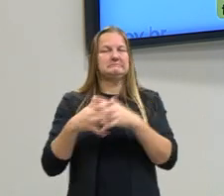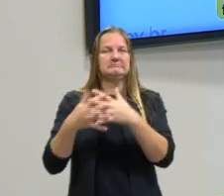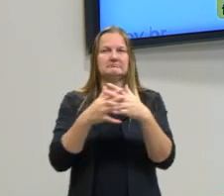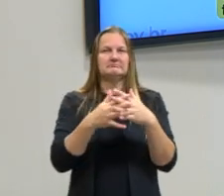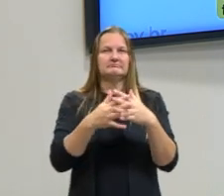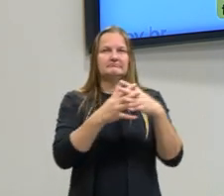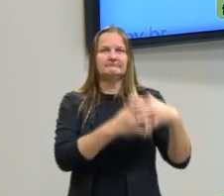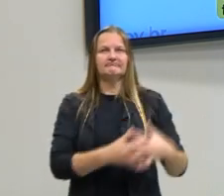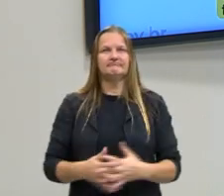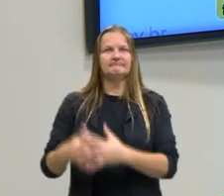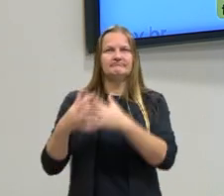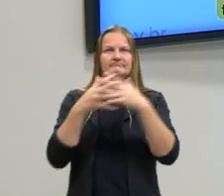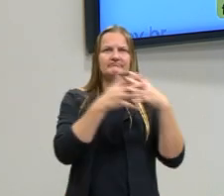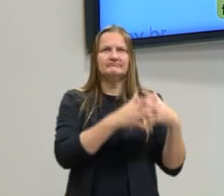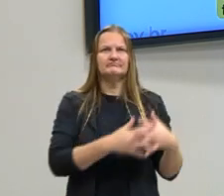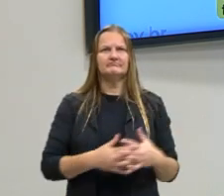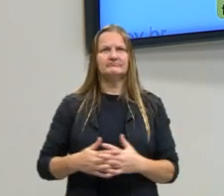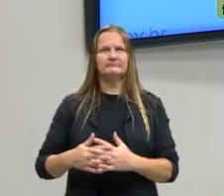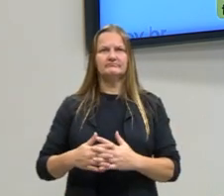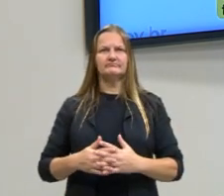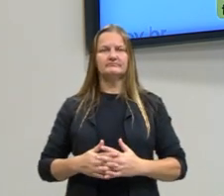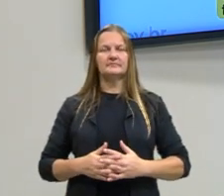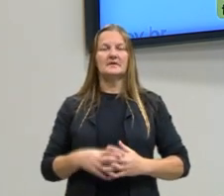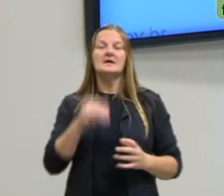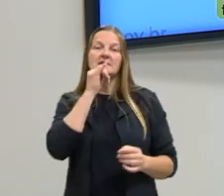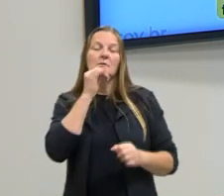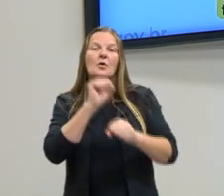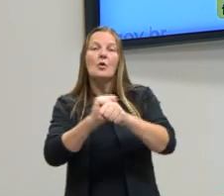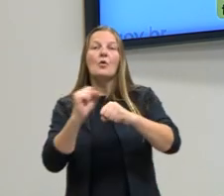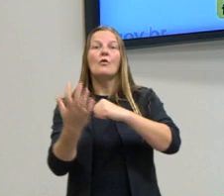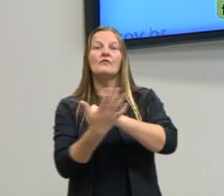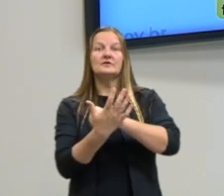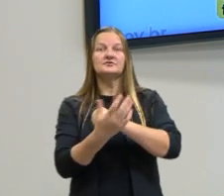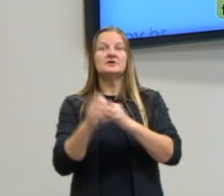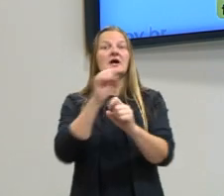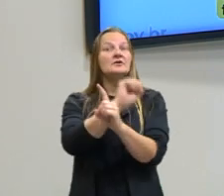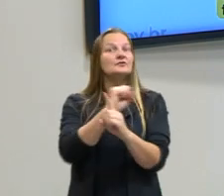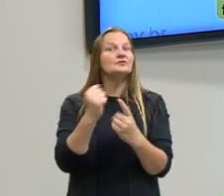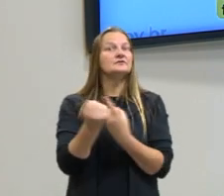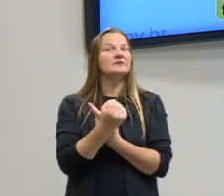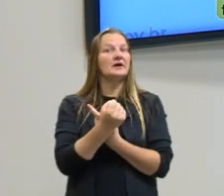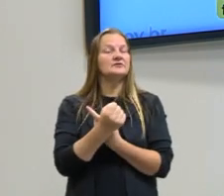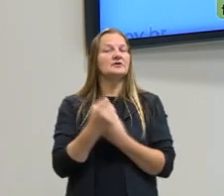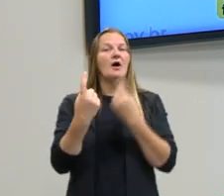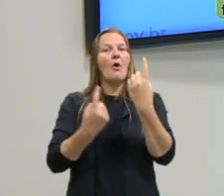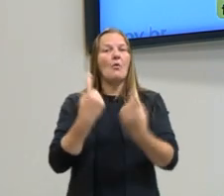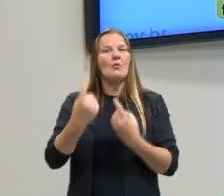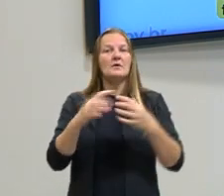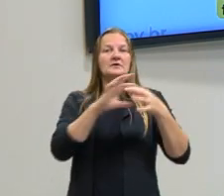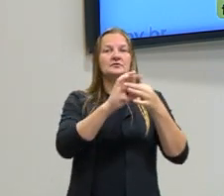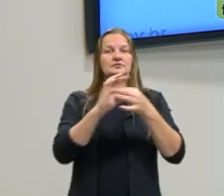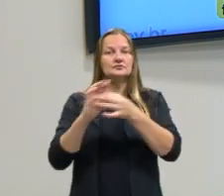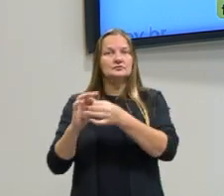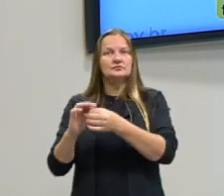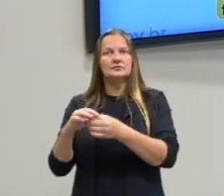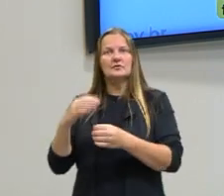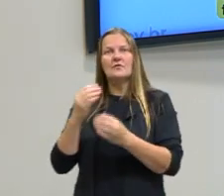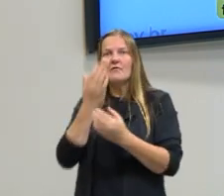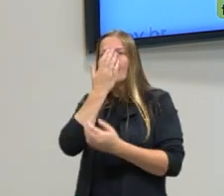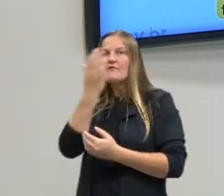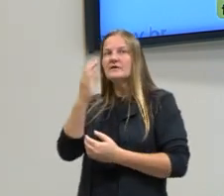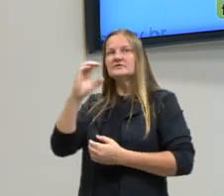podemos ver agora nessa questão na questão da convide né as sociedades mais coisas frente a